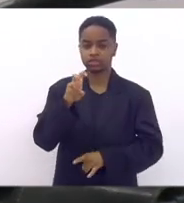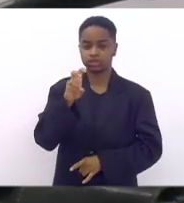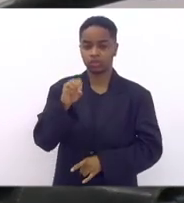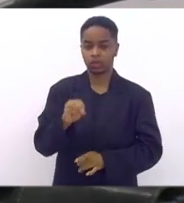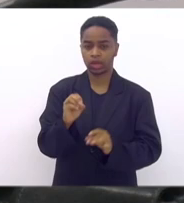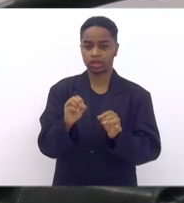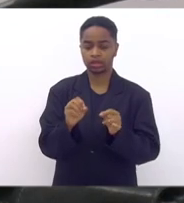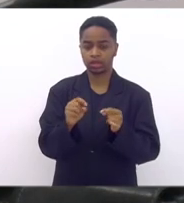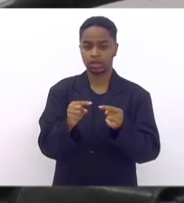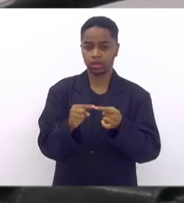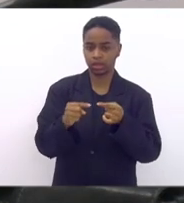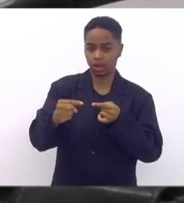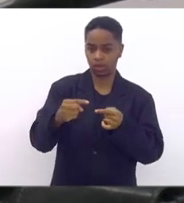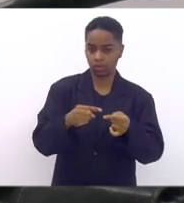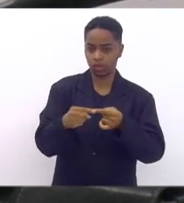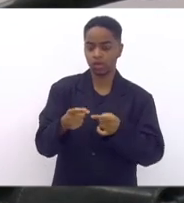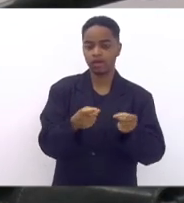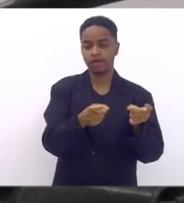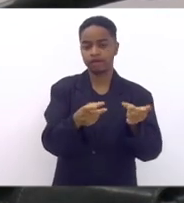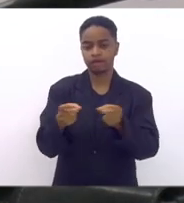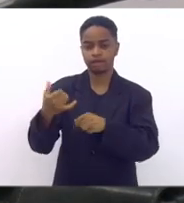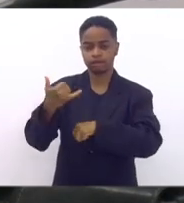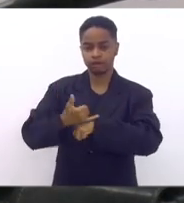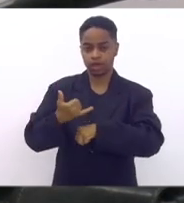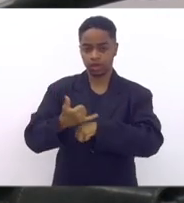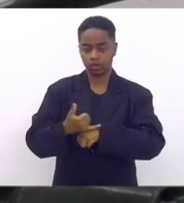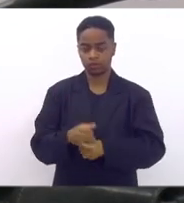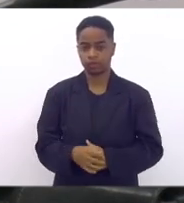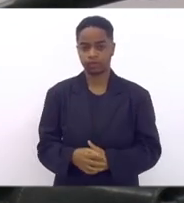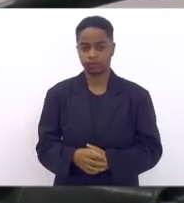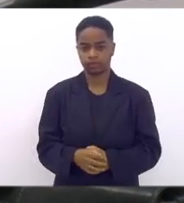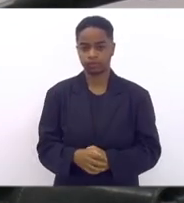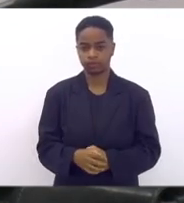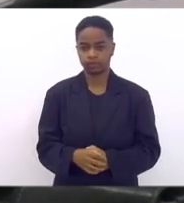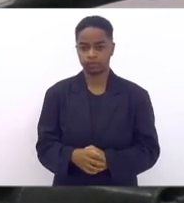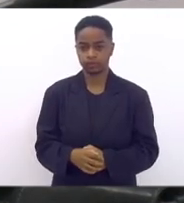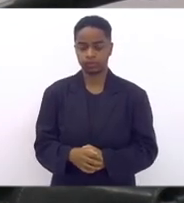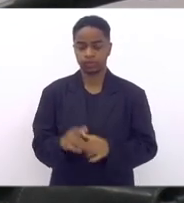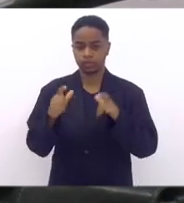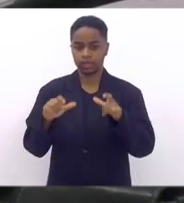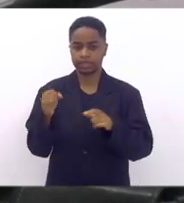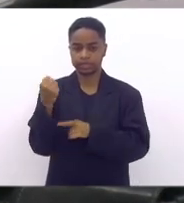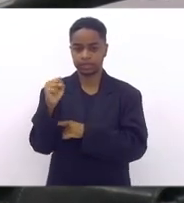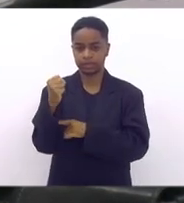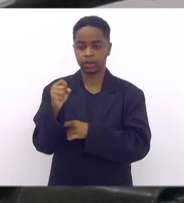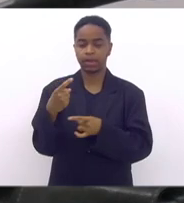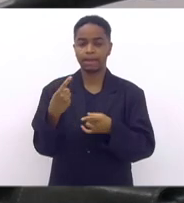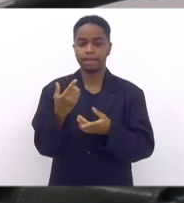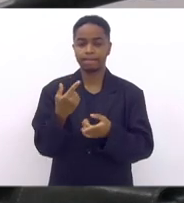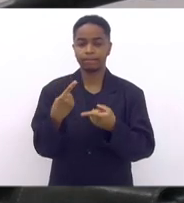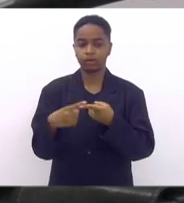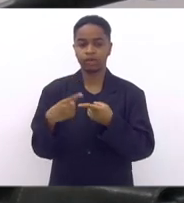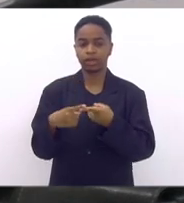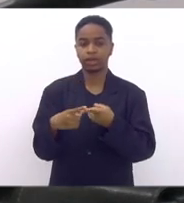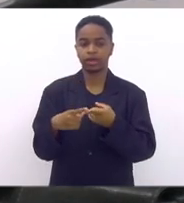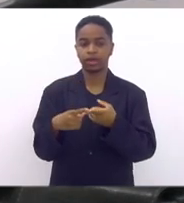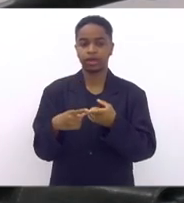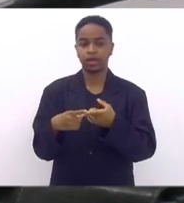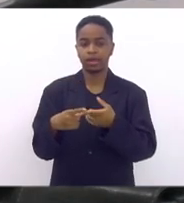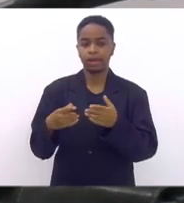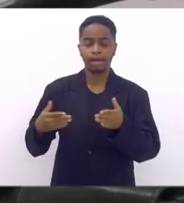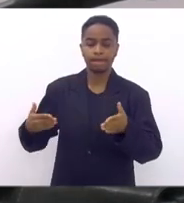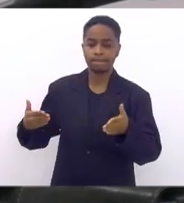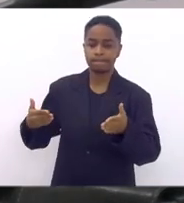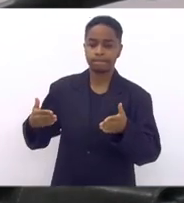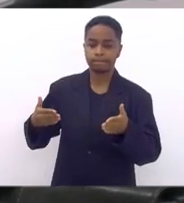transportava miné de Ferro produzido paraa Siderúrgica Nacional né na BA Setiba que perdeu o controle do Leme se chocou com o fundo da